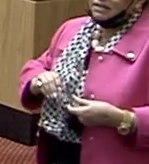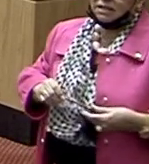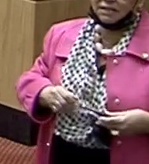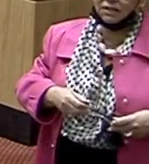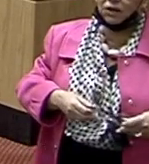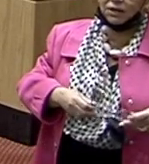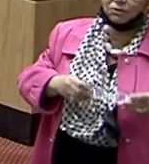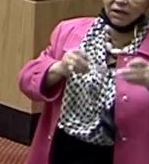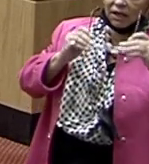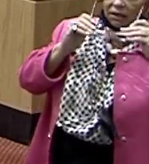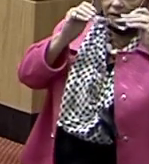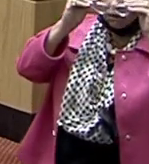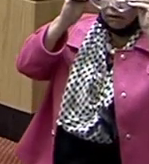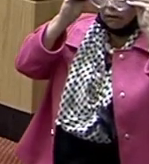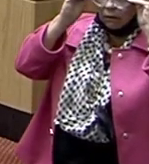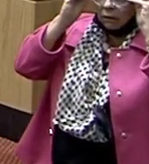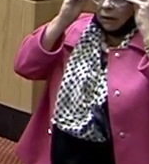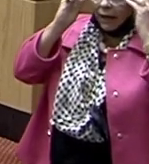Só emoções.